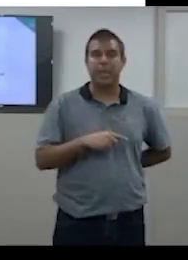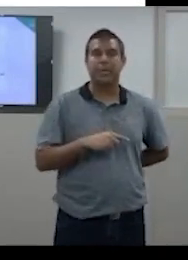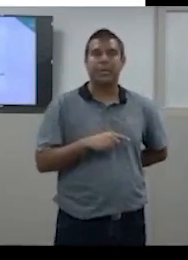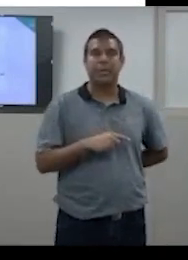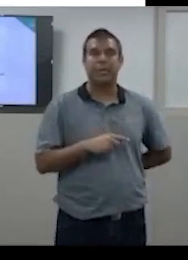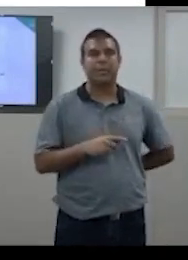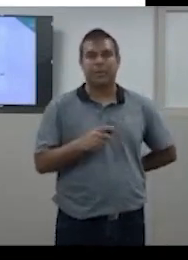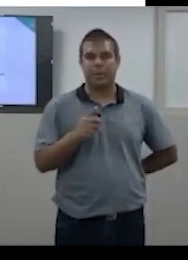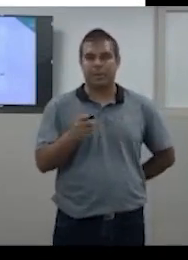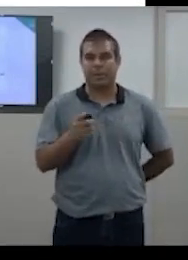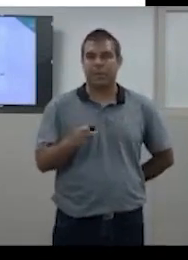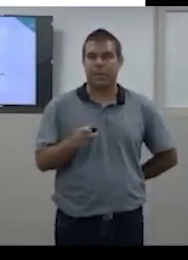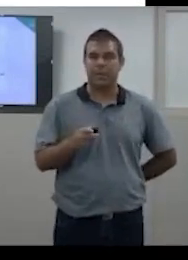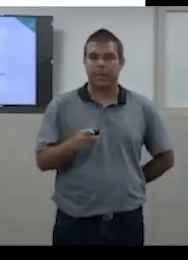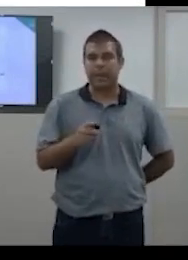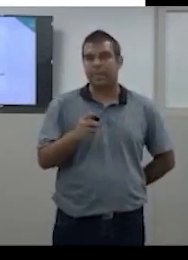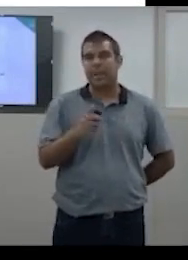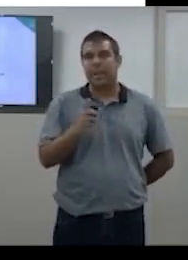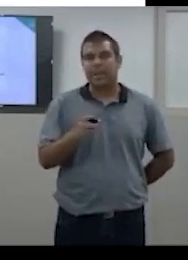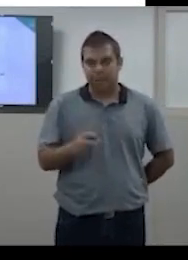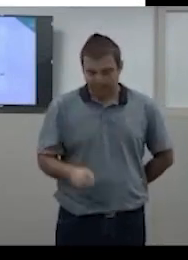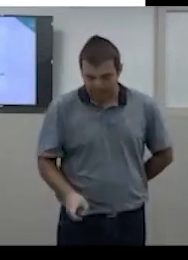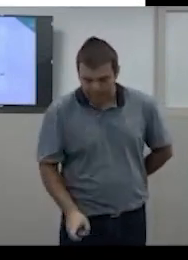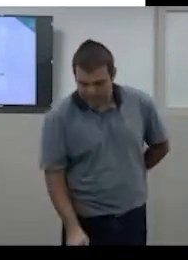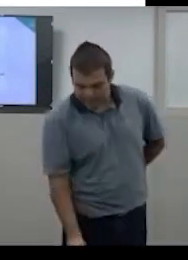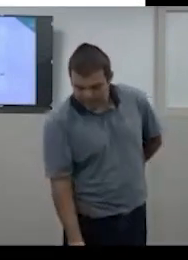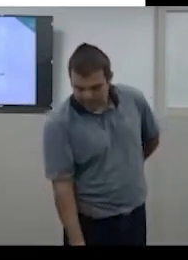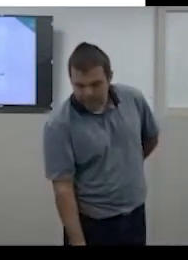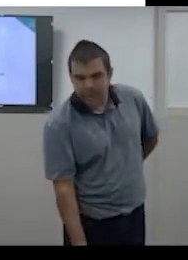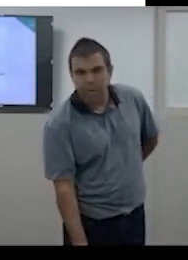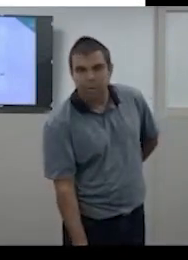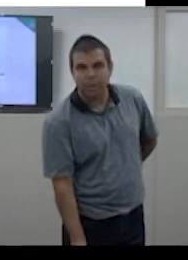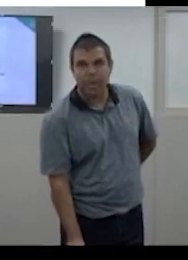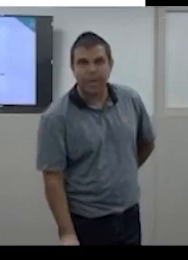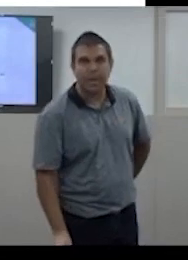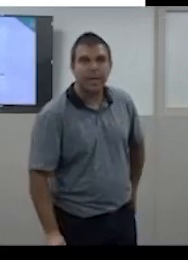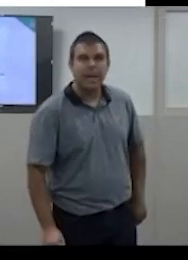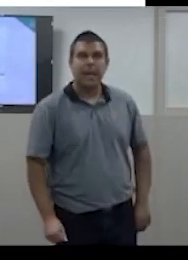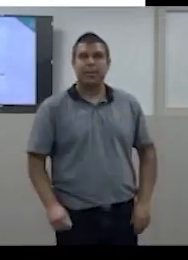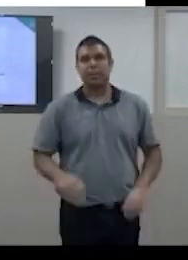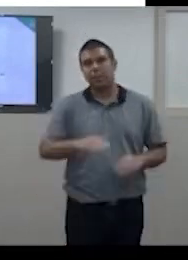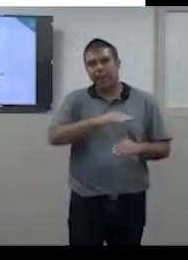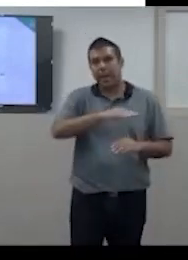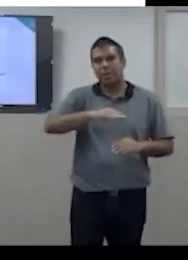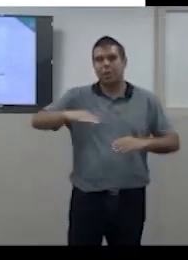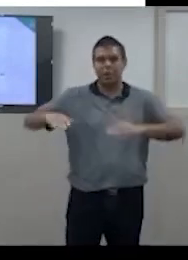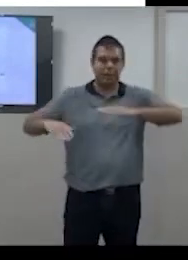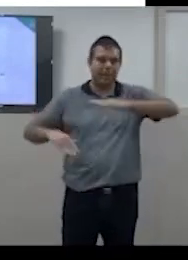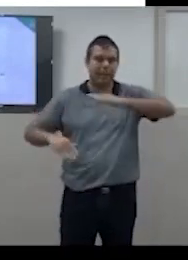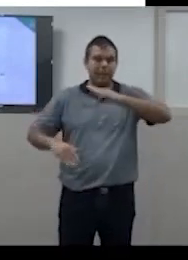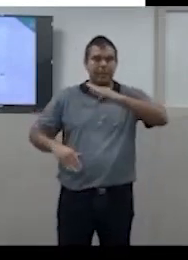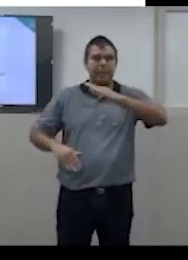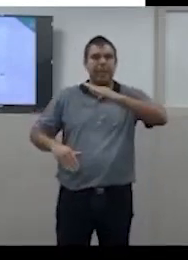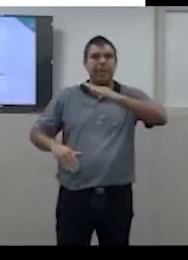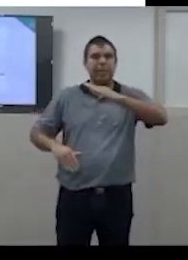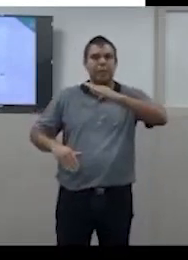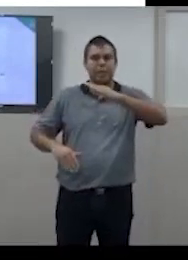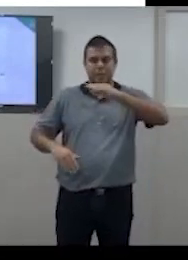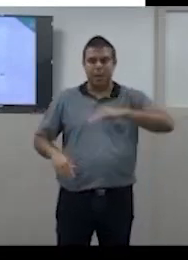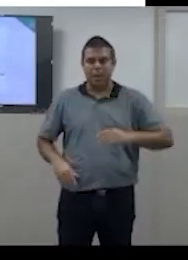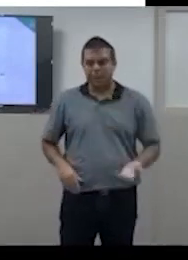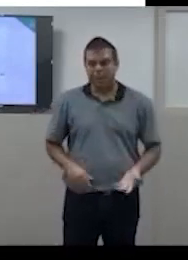gráficos, eu não cheguei a trazer aqui para vocês, mas eu queria comentar, que às vezes assim, naquele trecho B ali, às vezes ele não está retinho, ele está